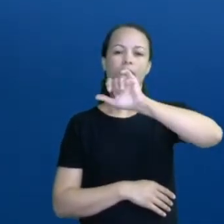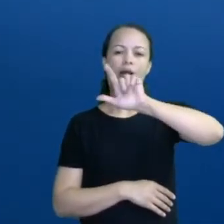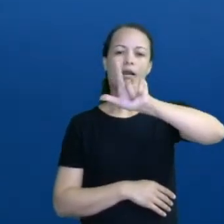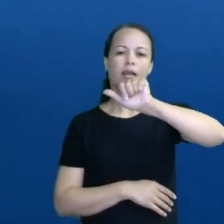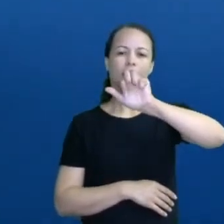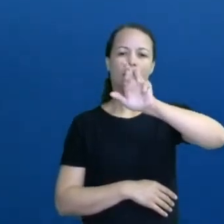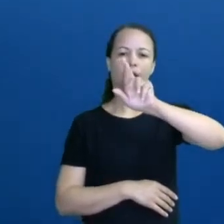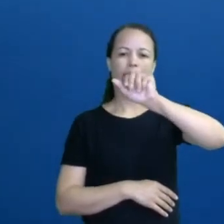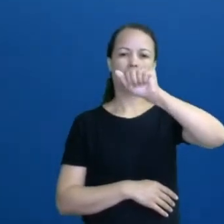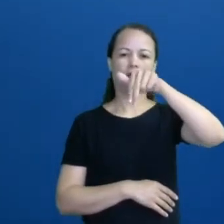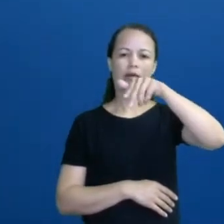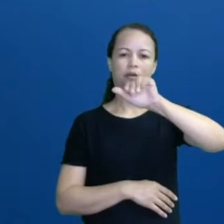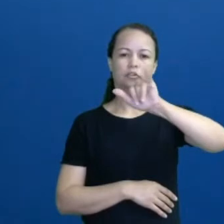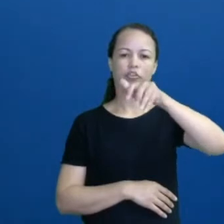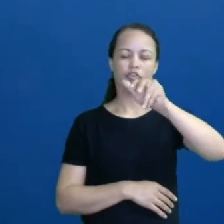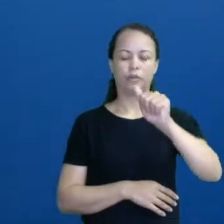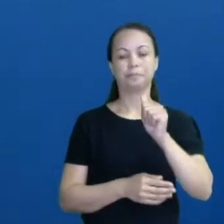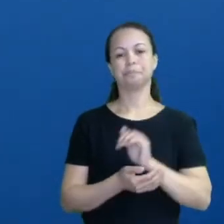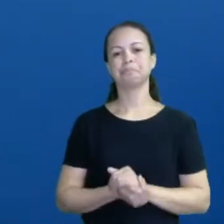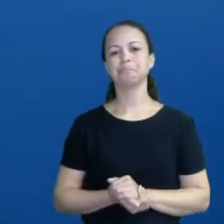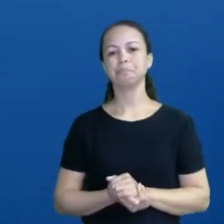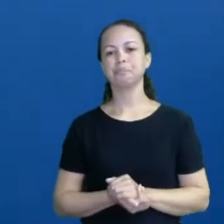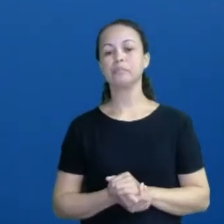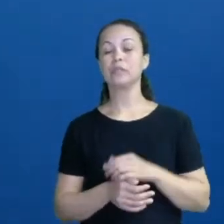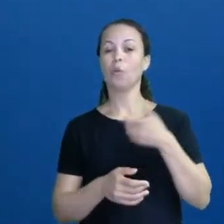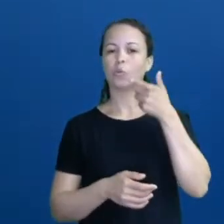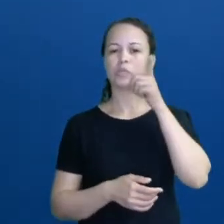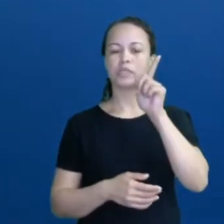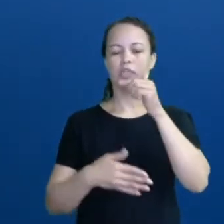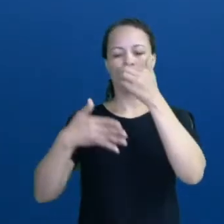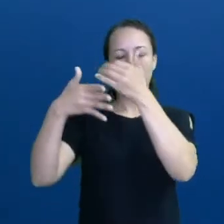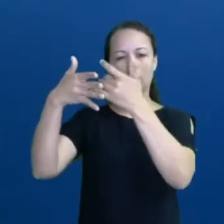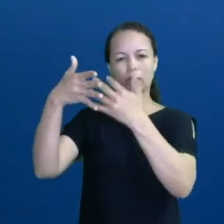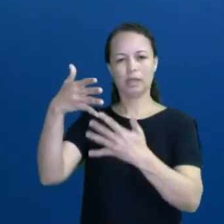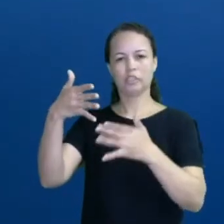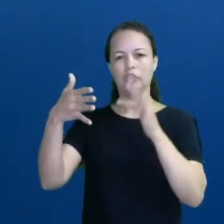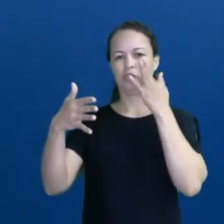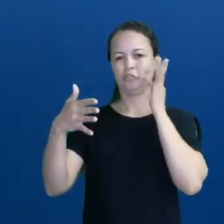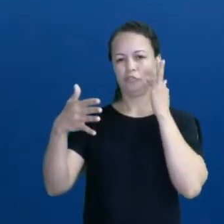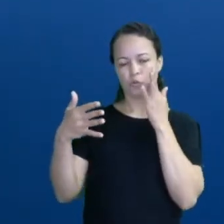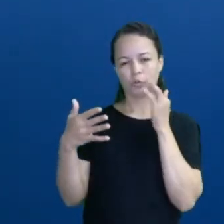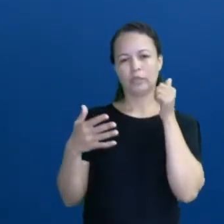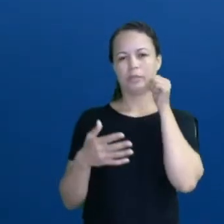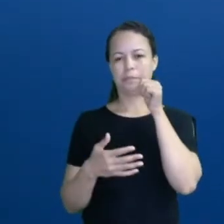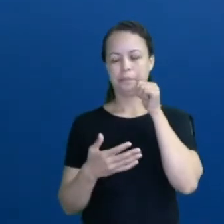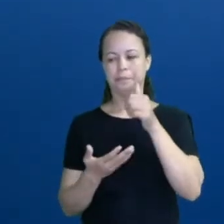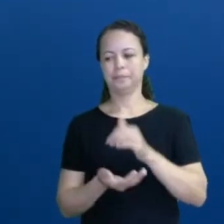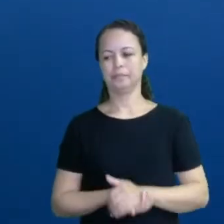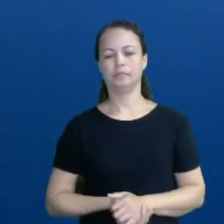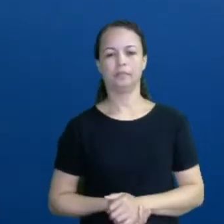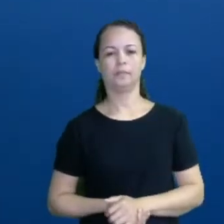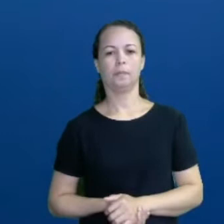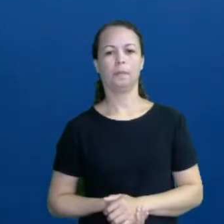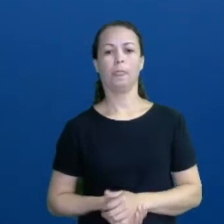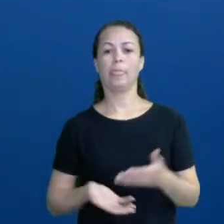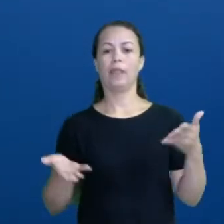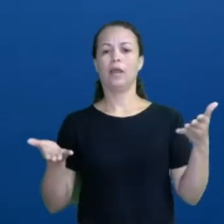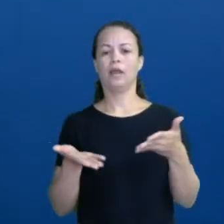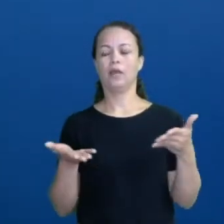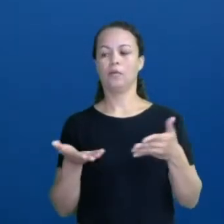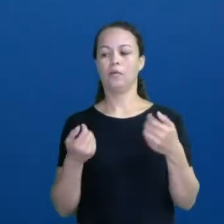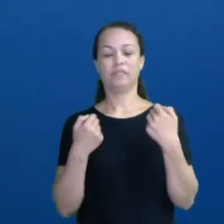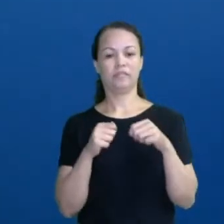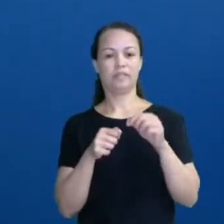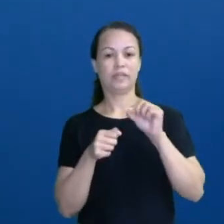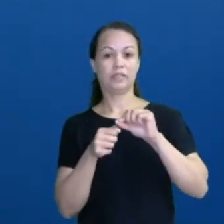conseguiu montar a listinha das frutas lá da quitanda da Mara. Agora, o que a gente vai